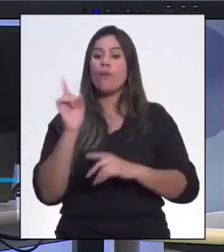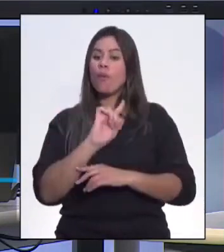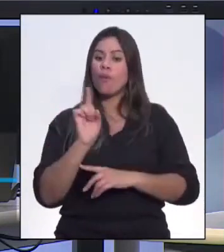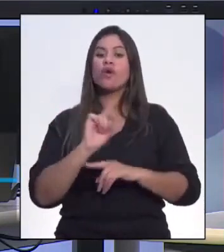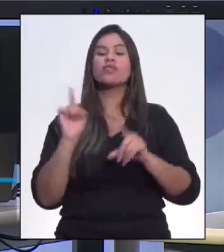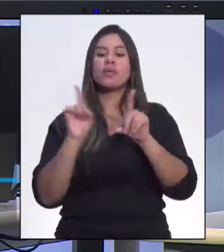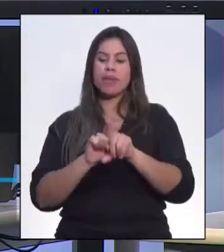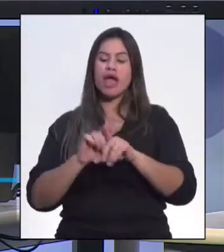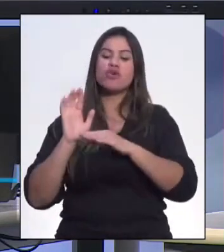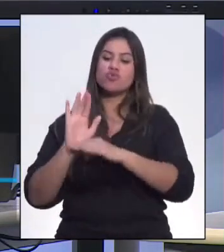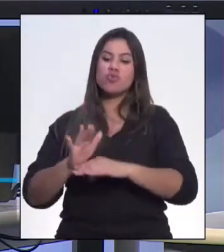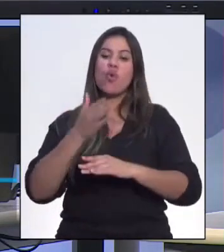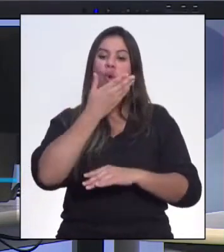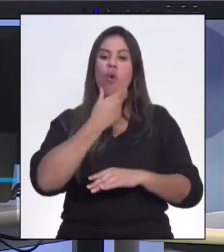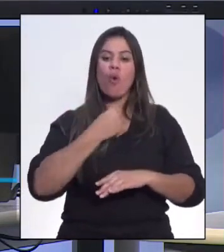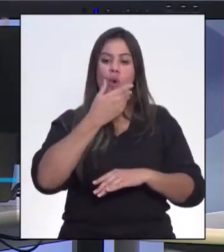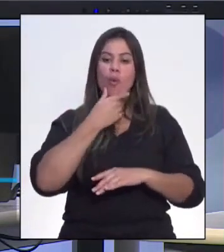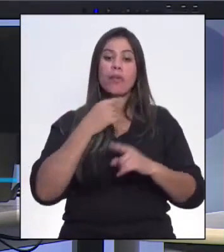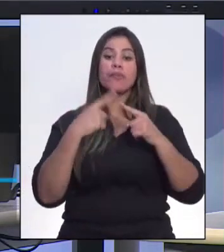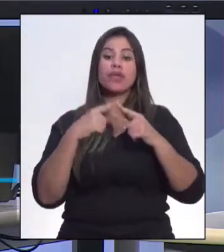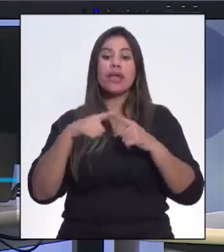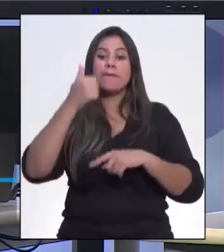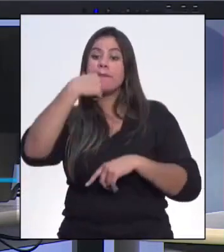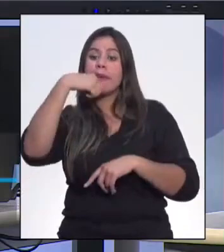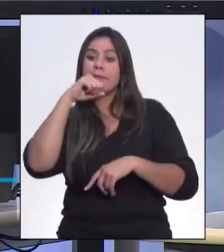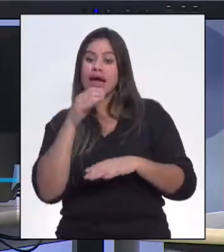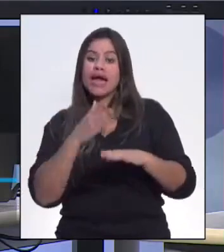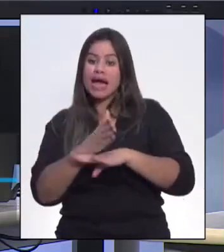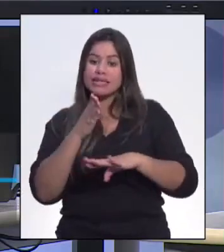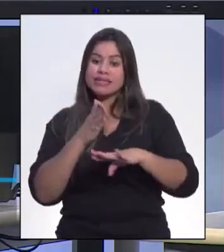também, porque as mães elas vão ter acesso,